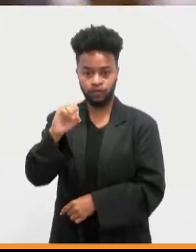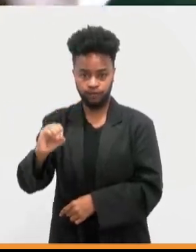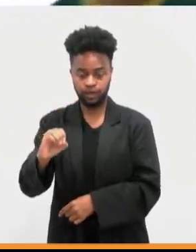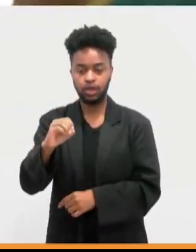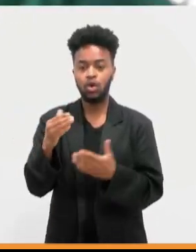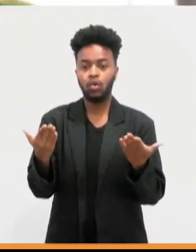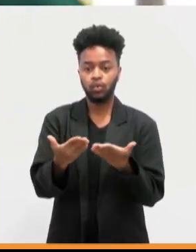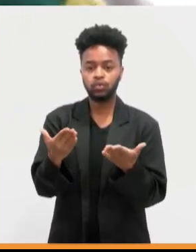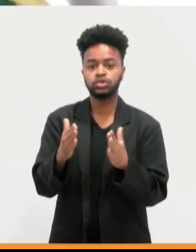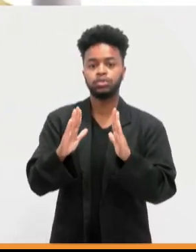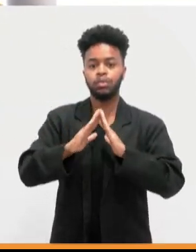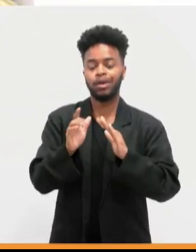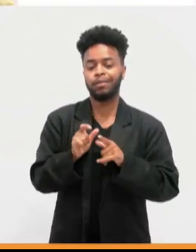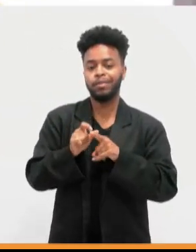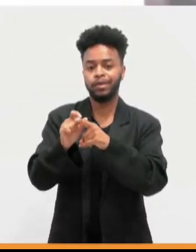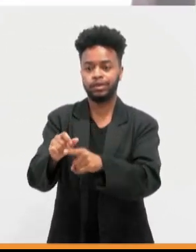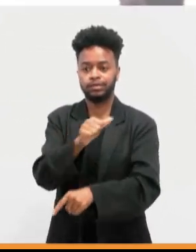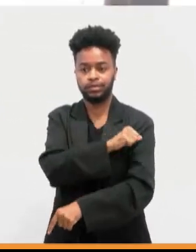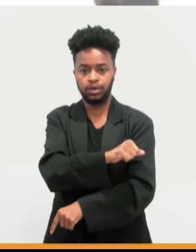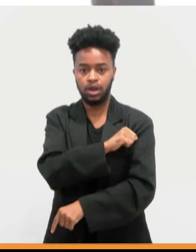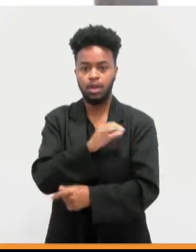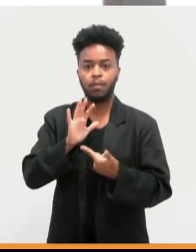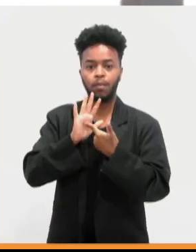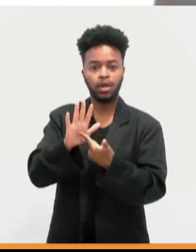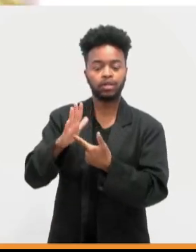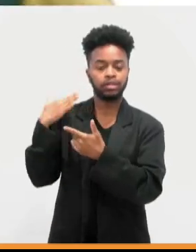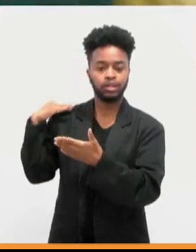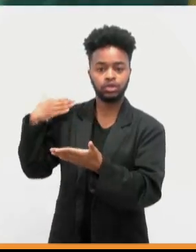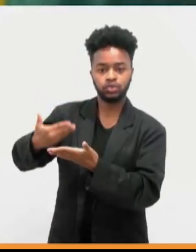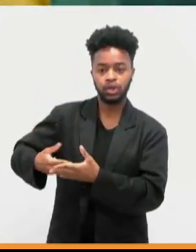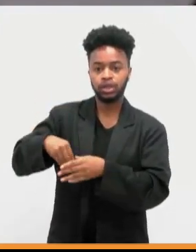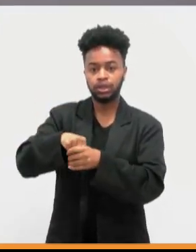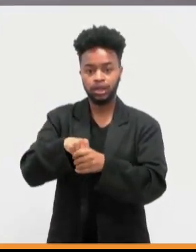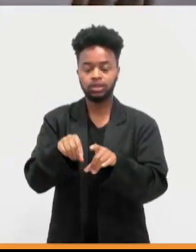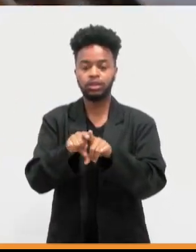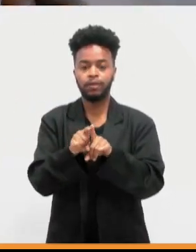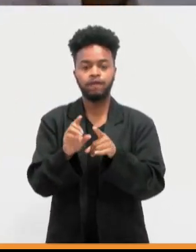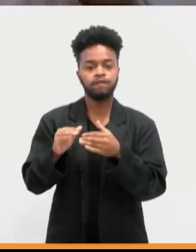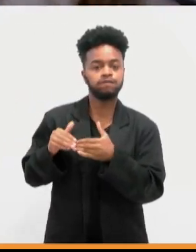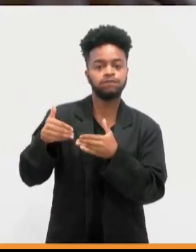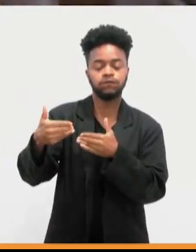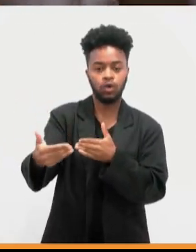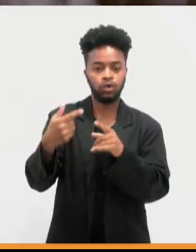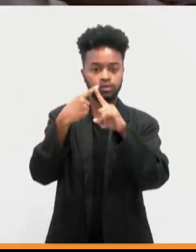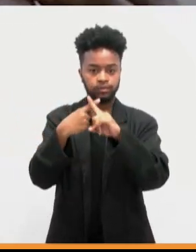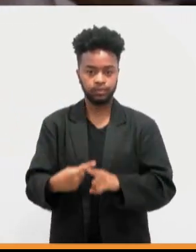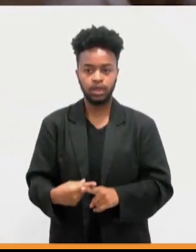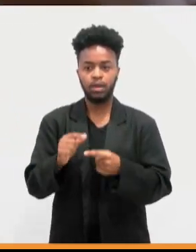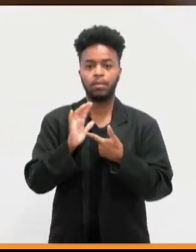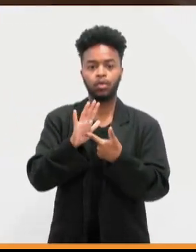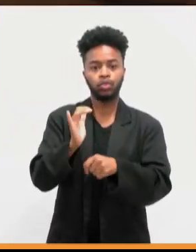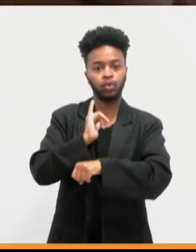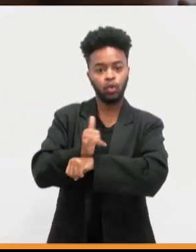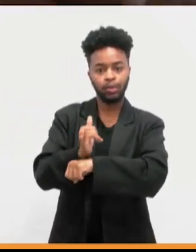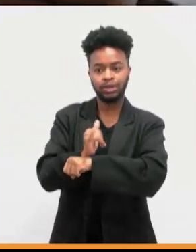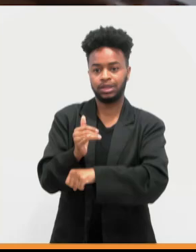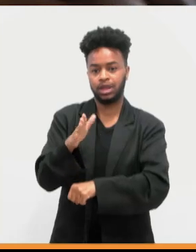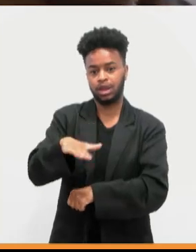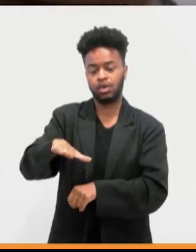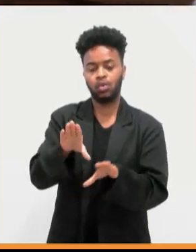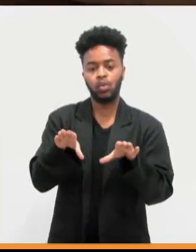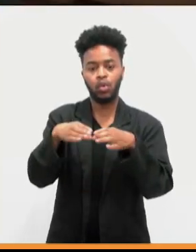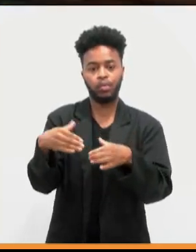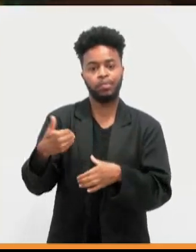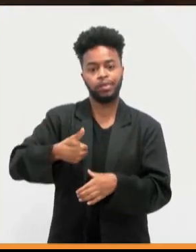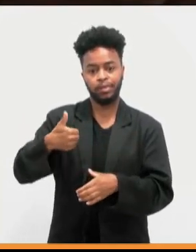Rio de Janeiro, contam suas trajetórias dentro e fora do campo, no documentário As Primeiras. O filme faz parte da programação